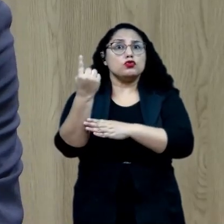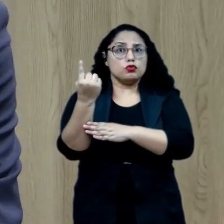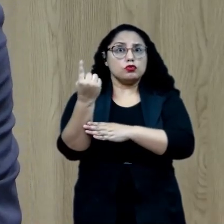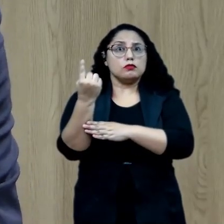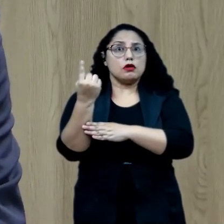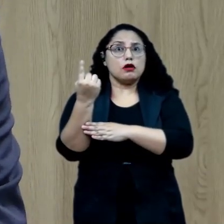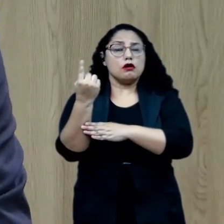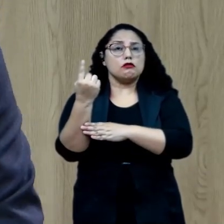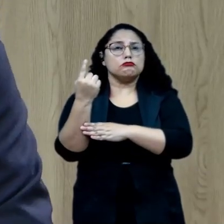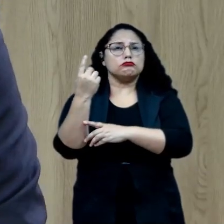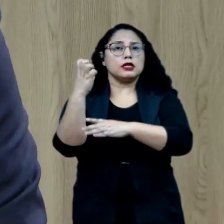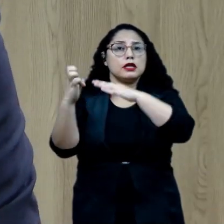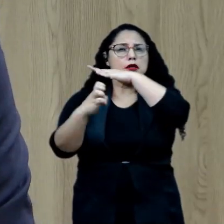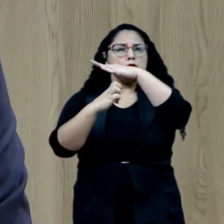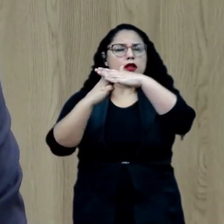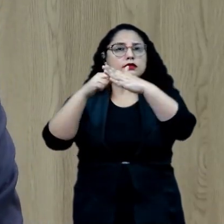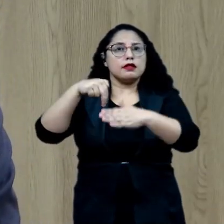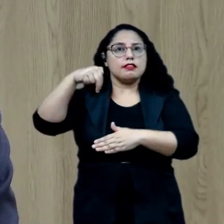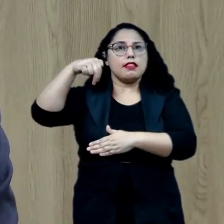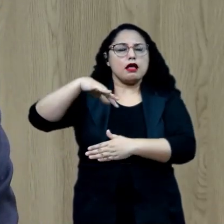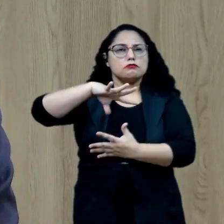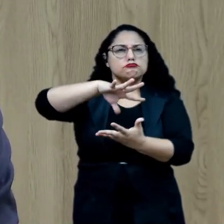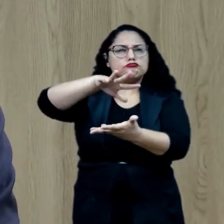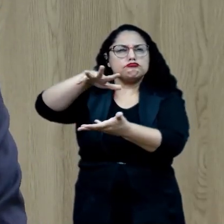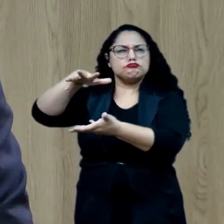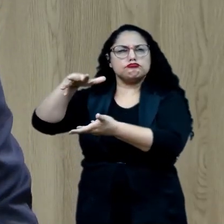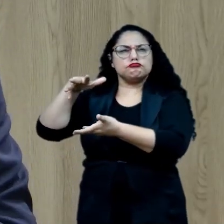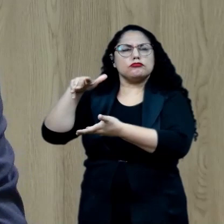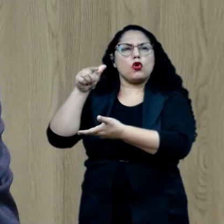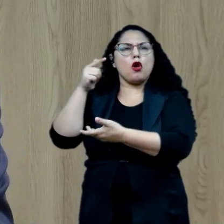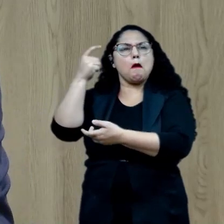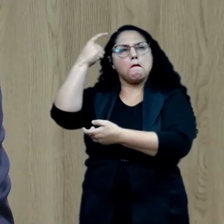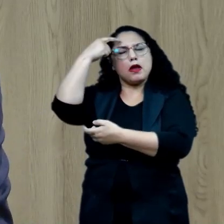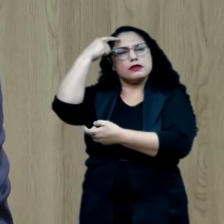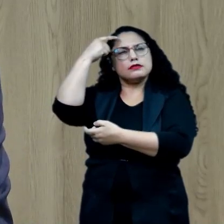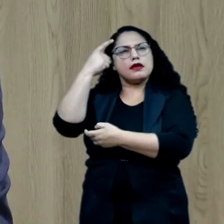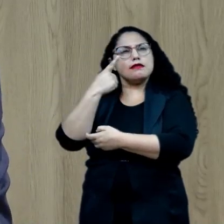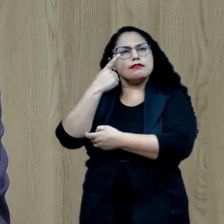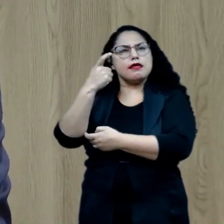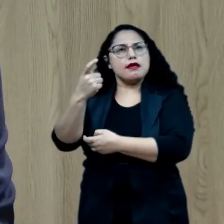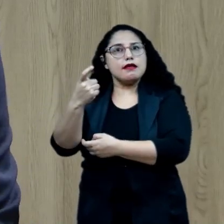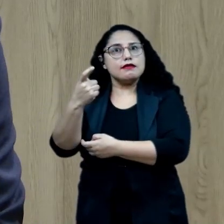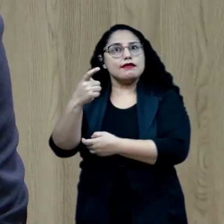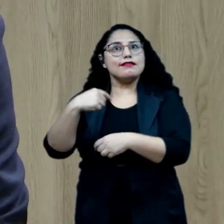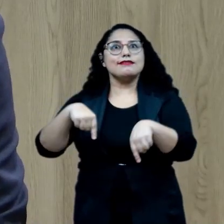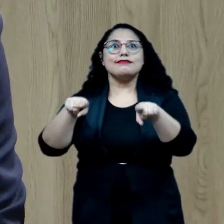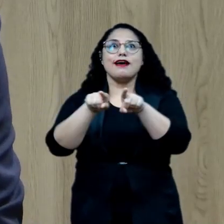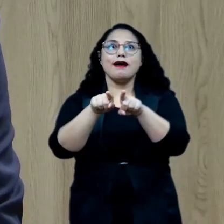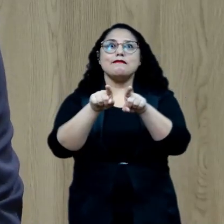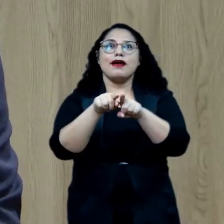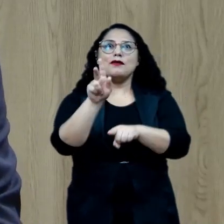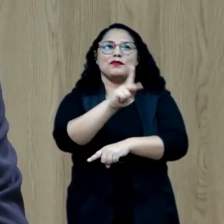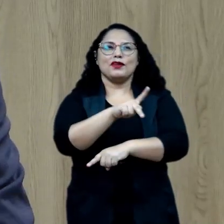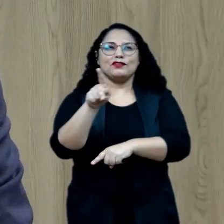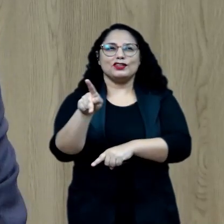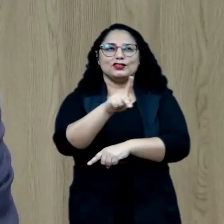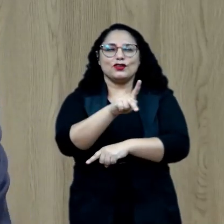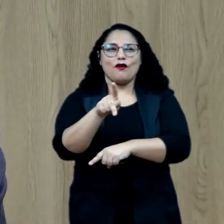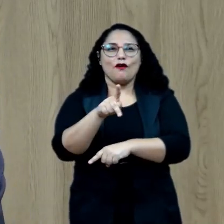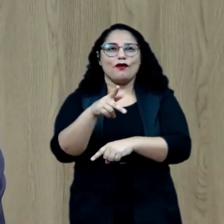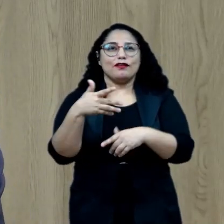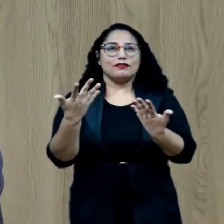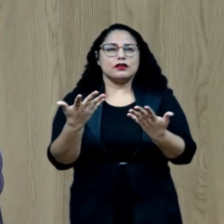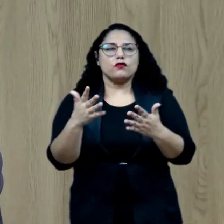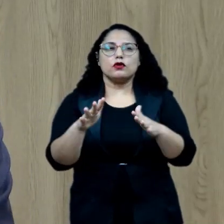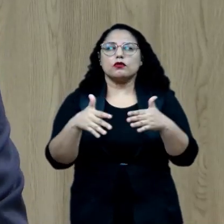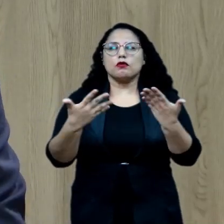uma agência nacional. E eu pensei, olha que interessante, eu posso ser também professor. Né? E